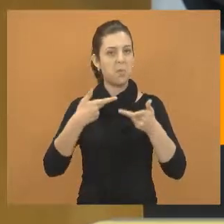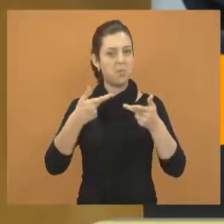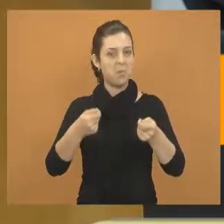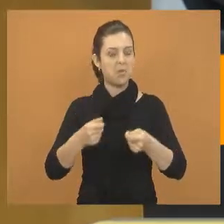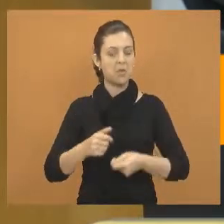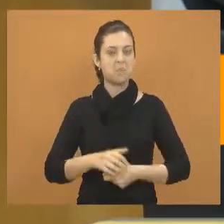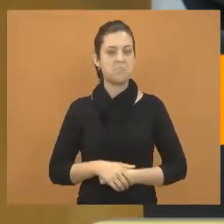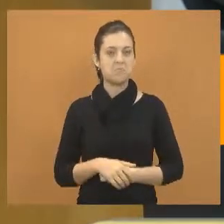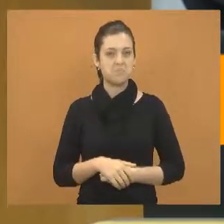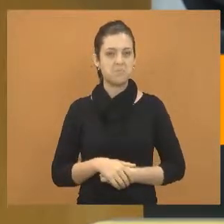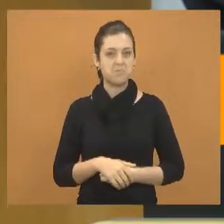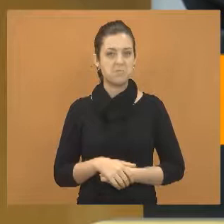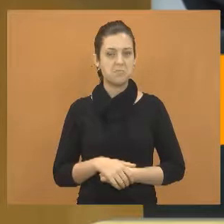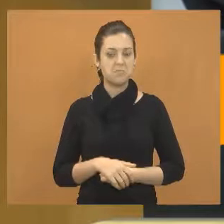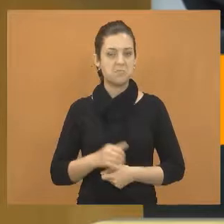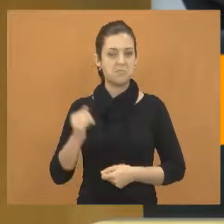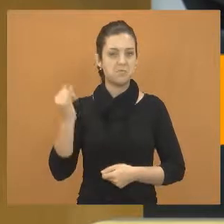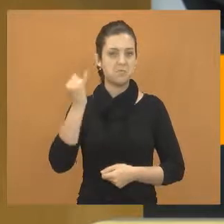eu acho que isso que é importante.